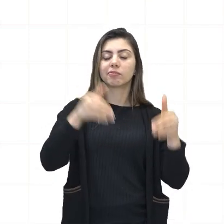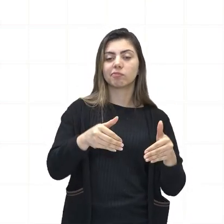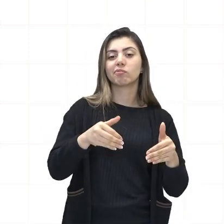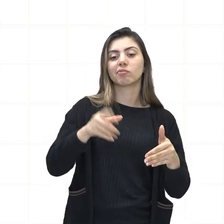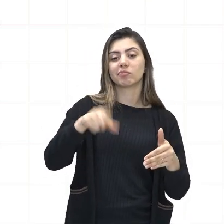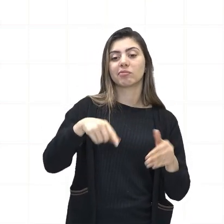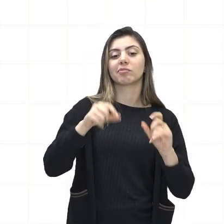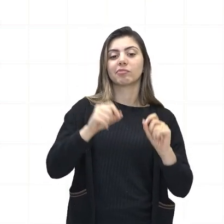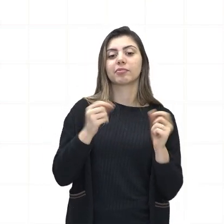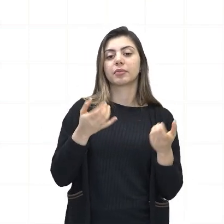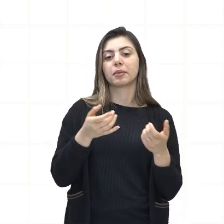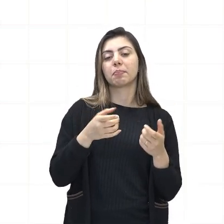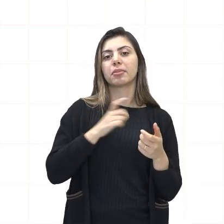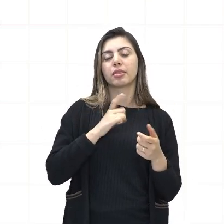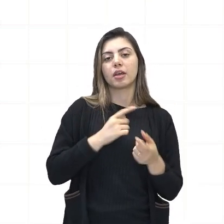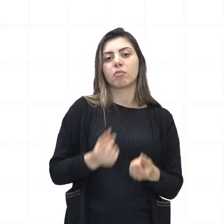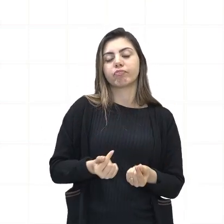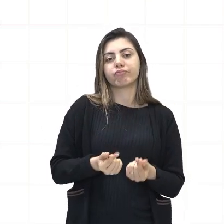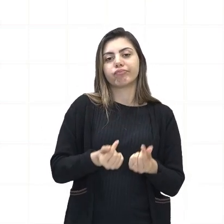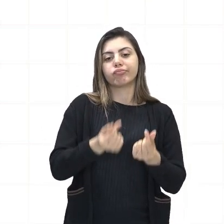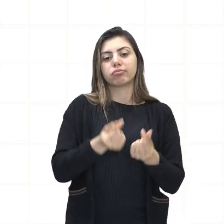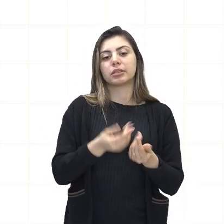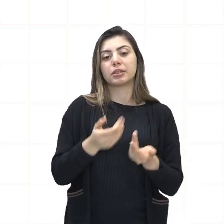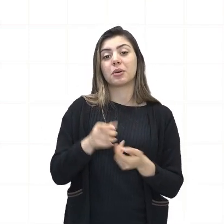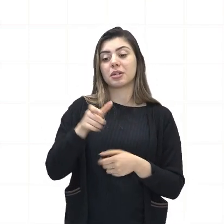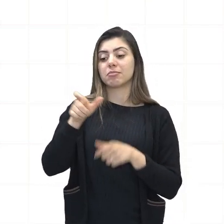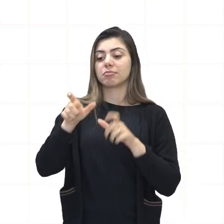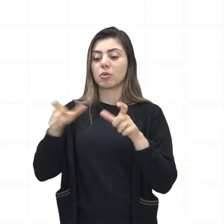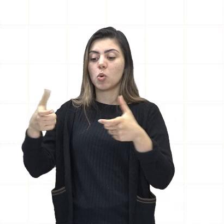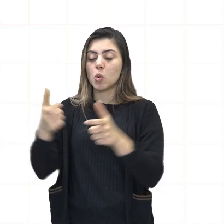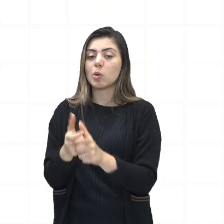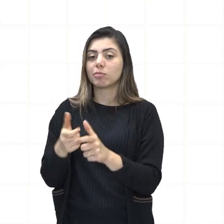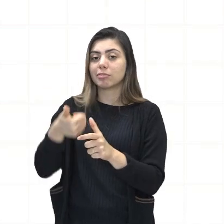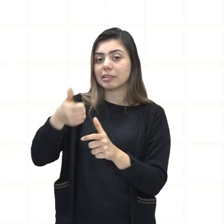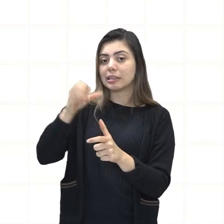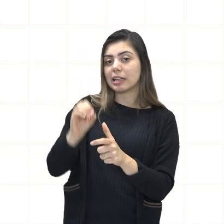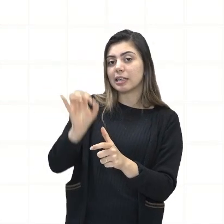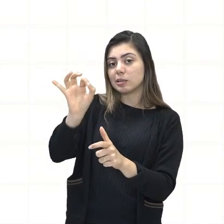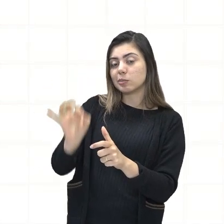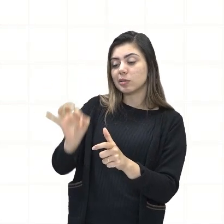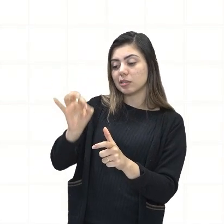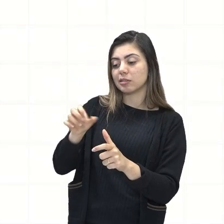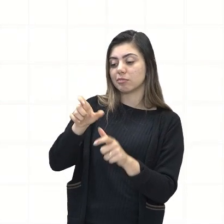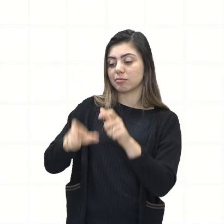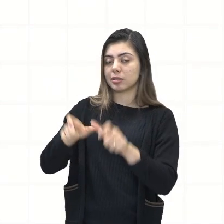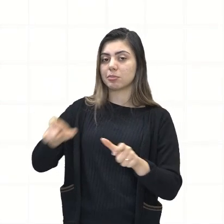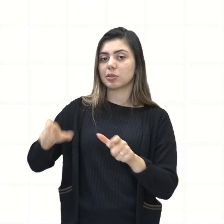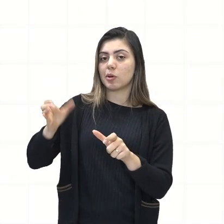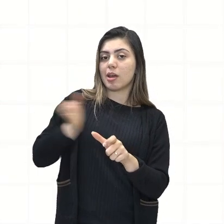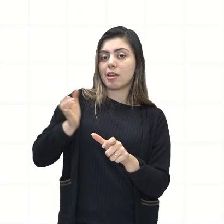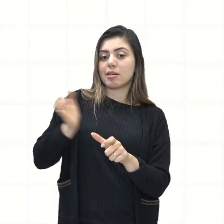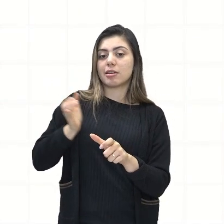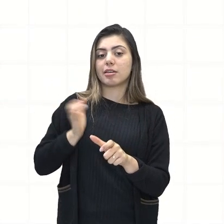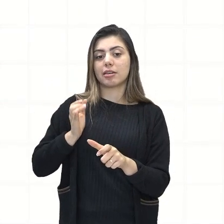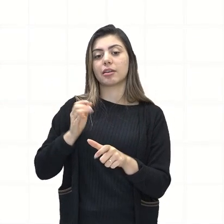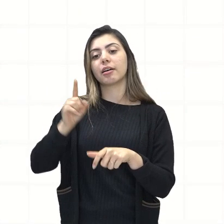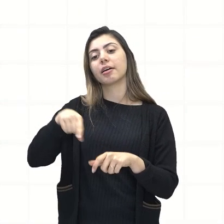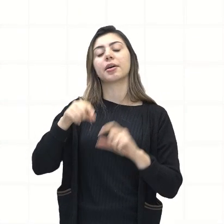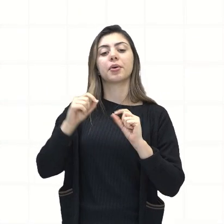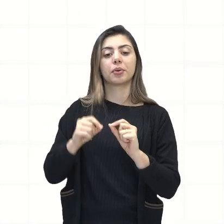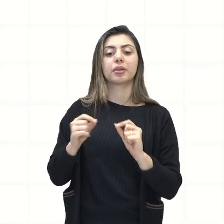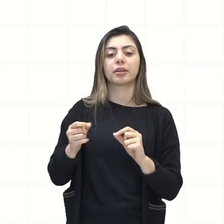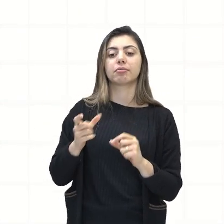muito grande, né? Cerca de 10% dos mais ricos aqui na América Latina concentram uma parcela maior